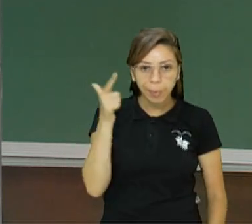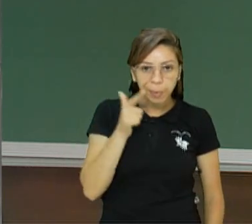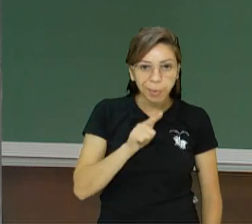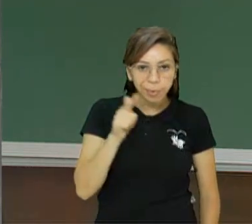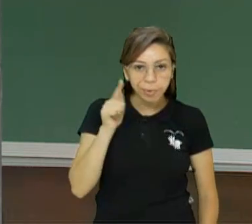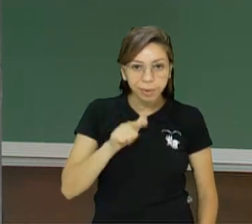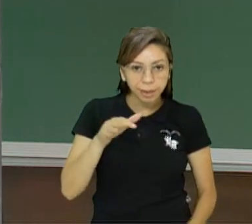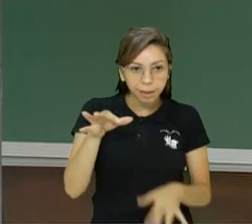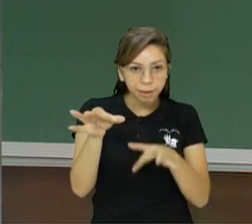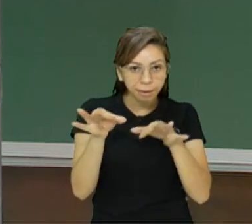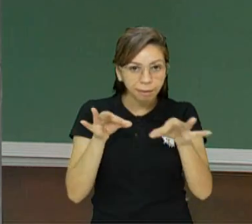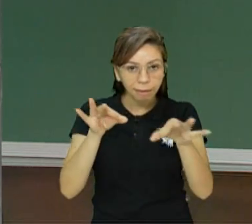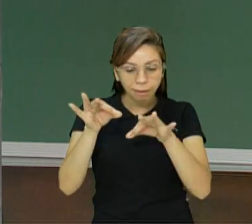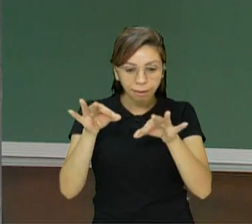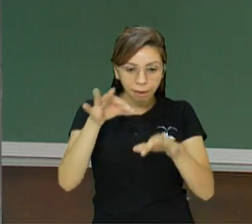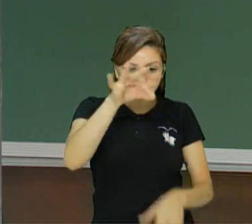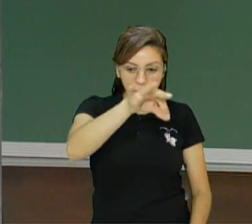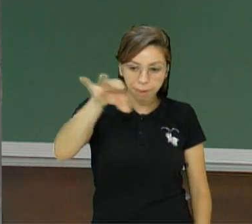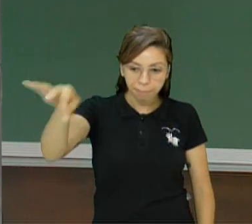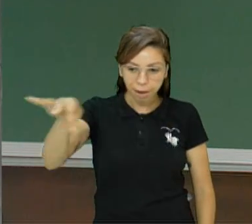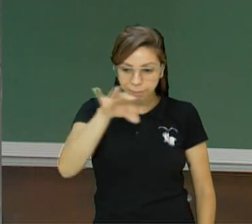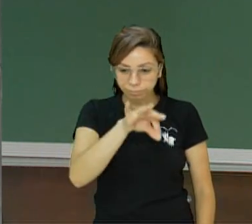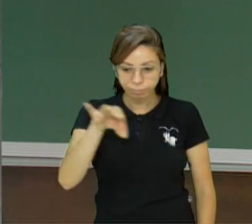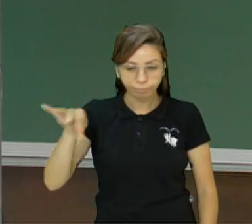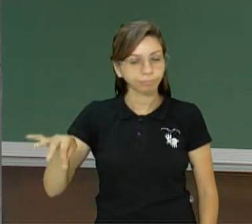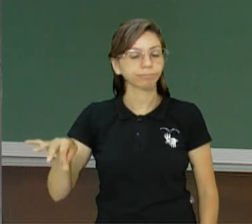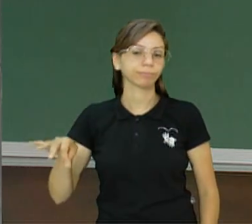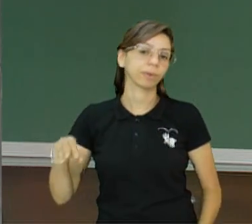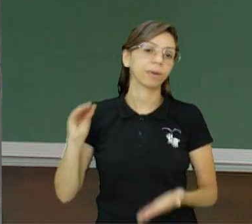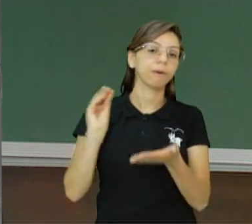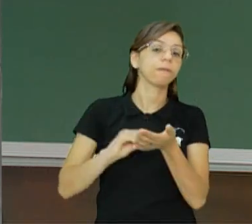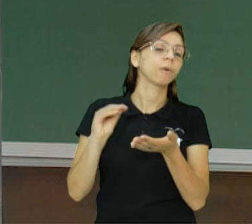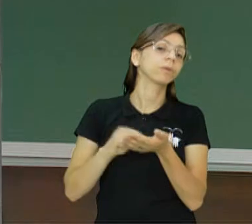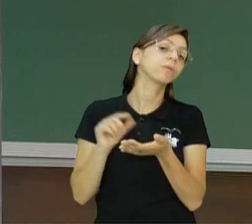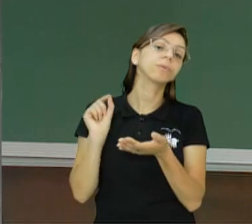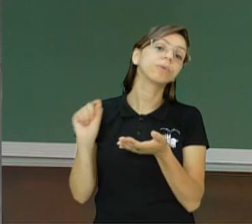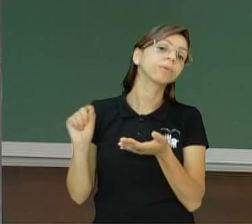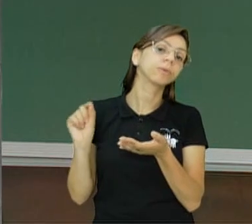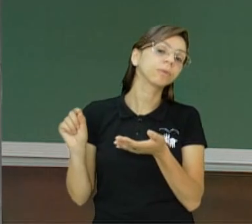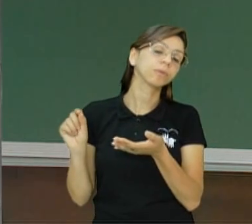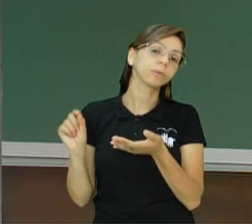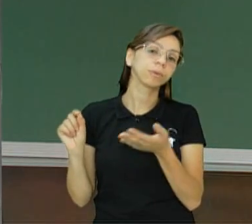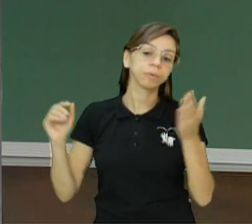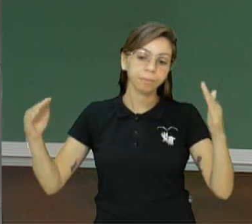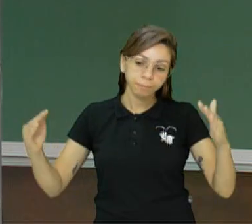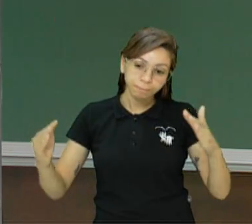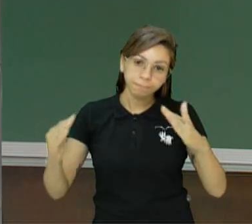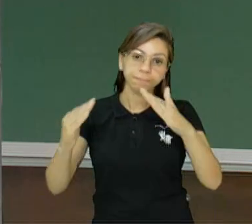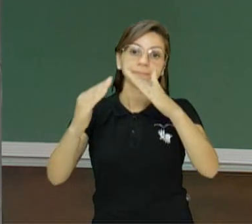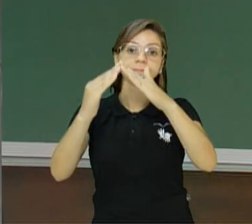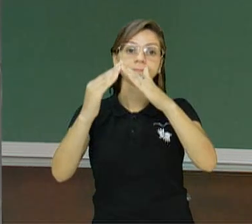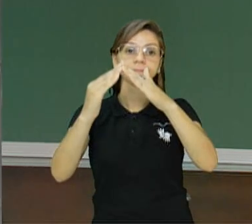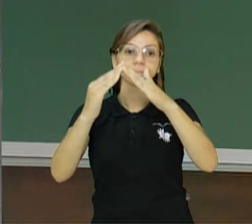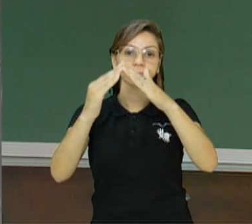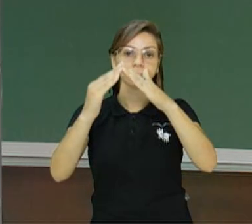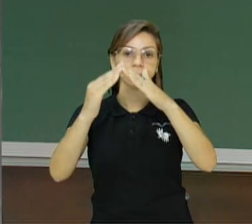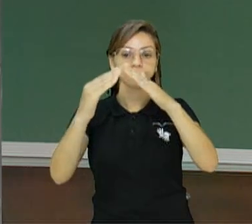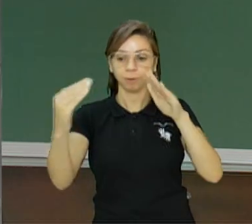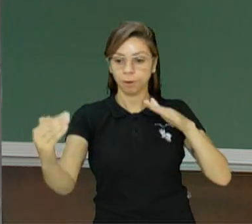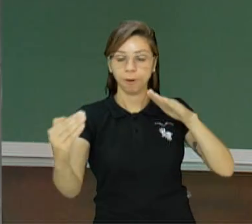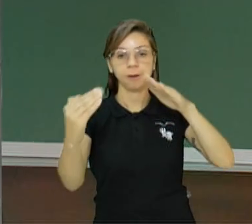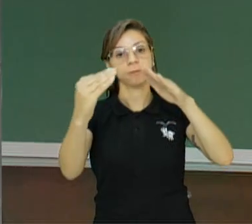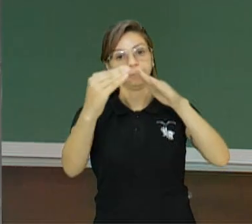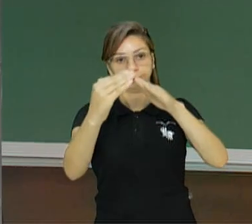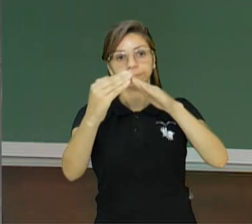montar os palitinhos inclinados? Agora, eles ficaram ali faltando o quê? Juntar. Faltou uma ponta para a gente